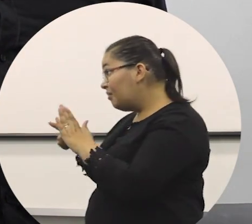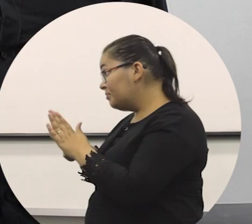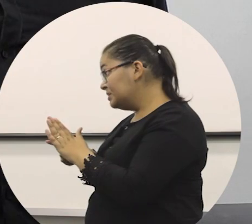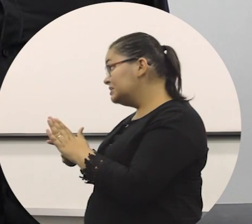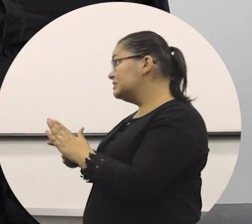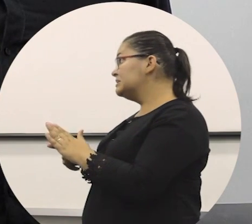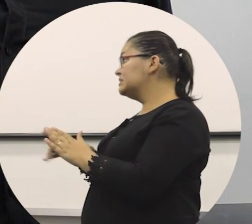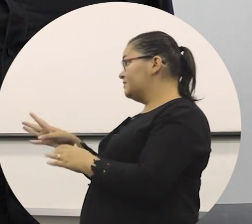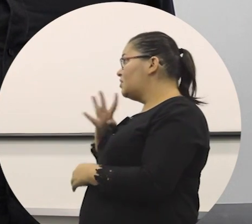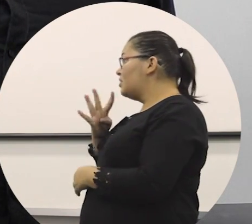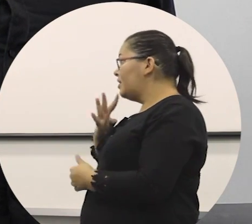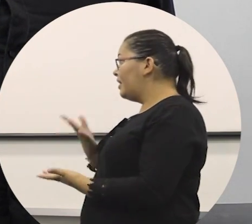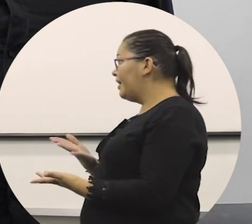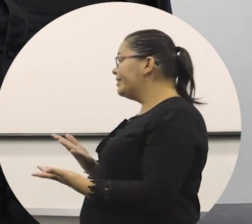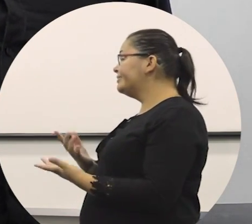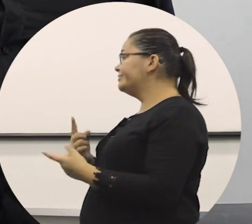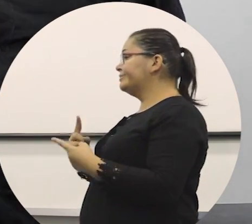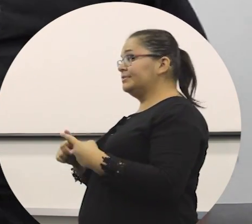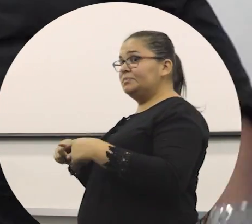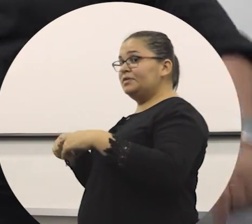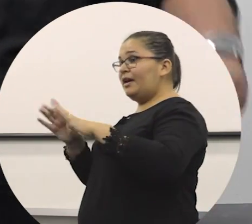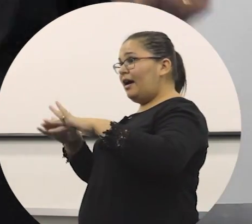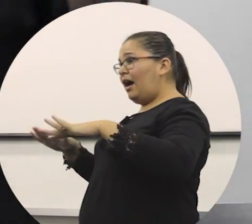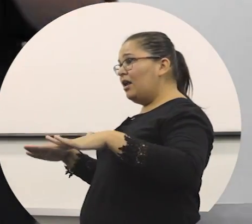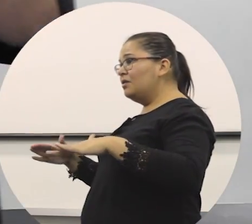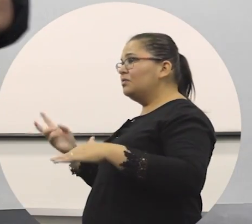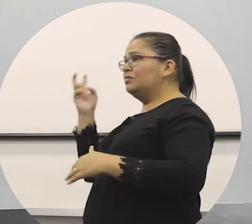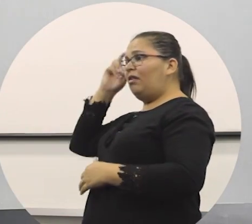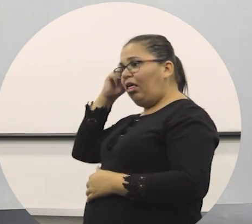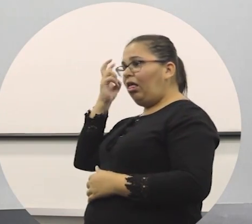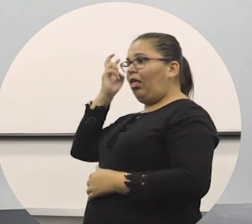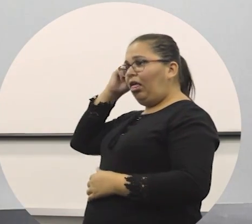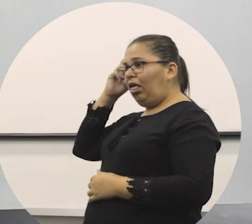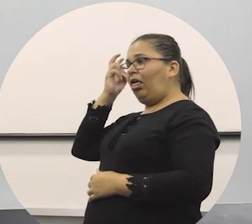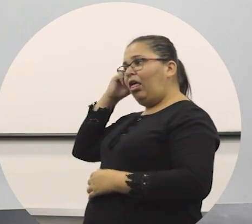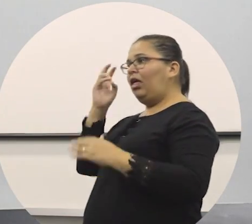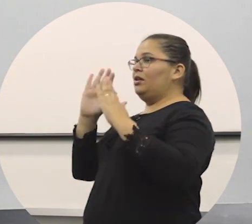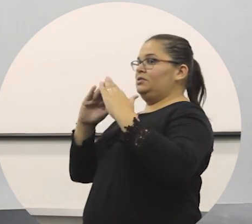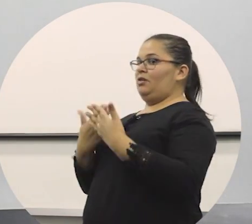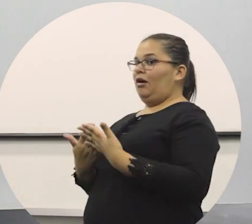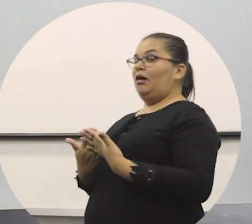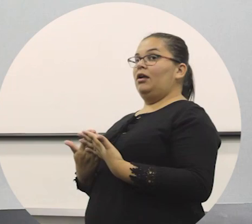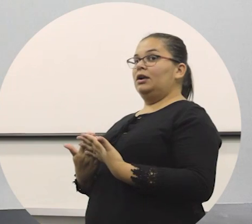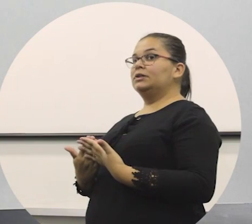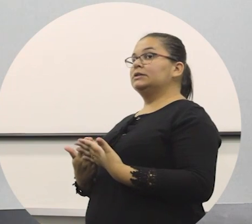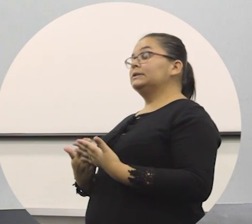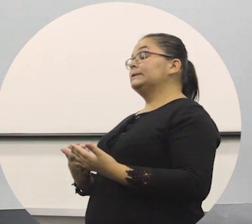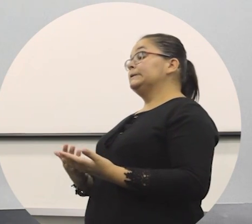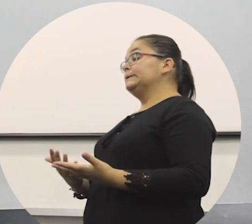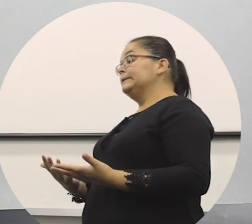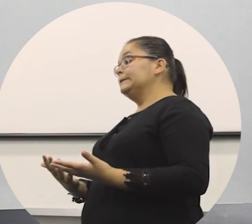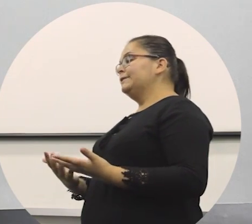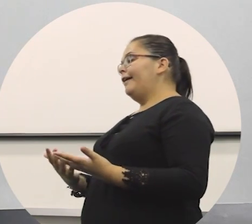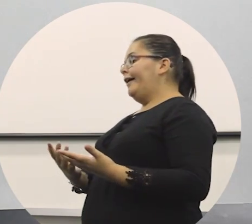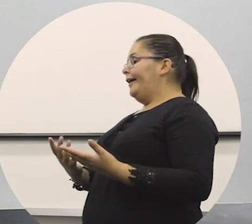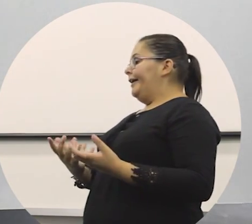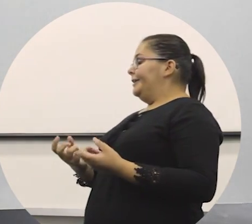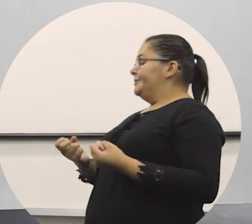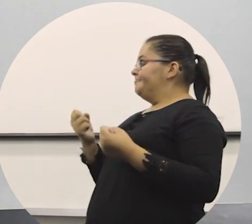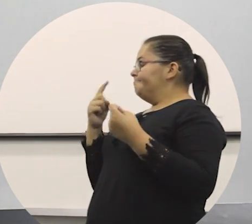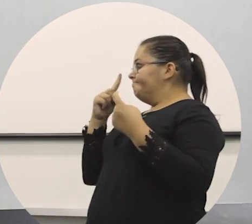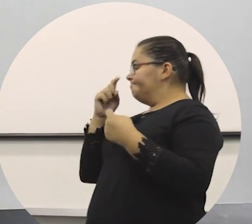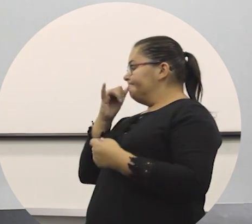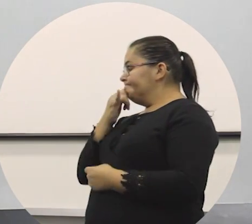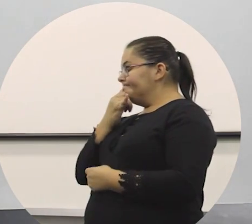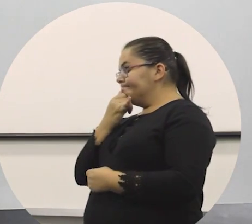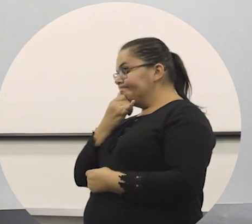estudo, se tem conhecimento, porque tem bastante alunos implantados nas nossas escolas, né? E é um drama,